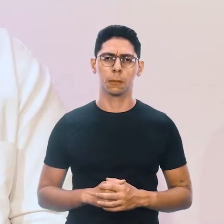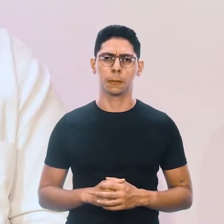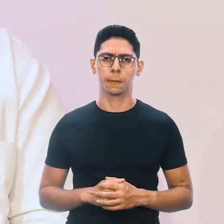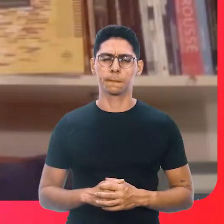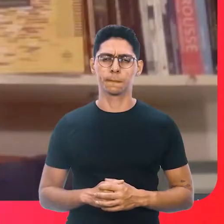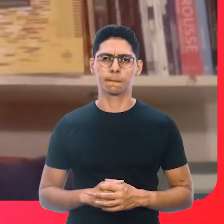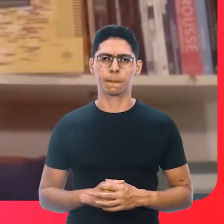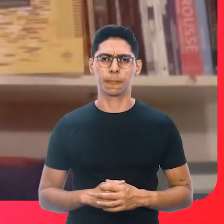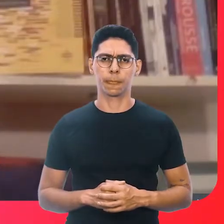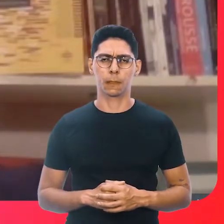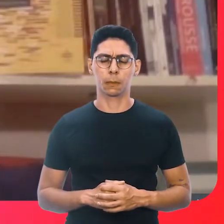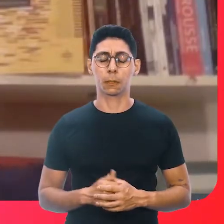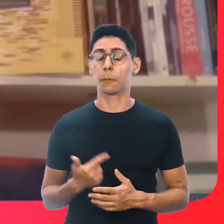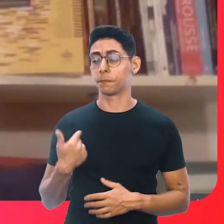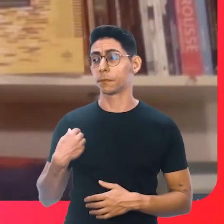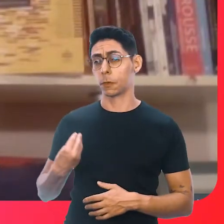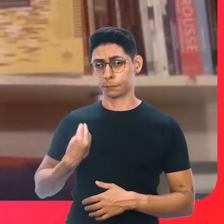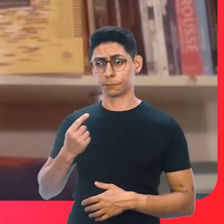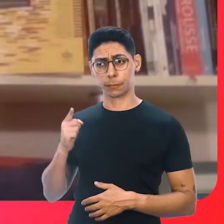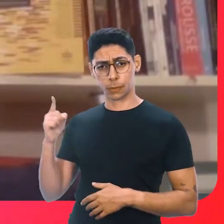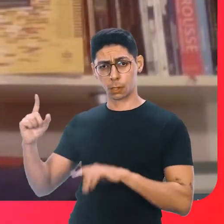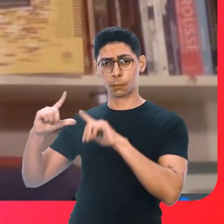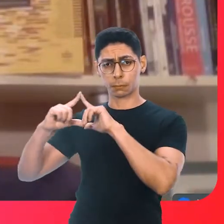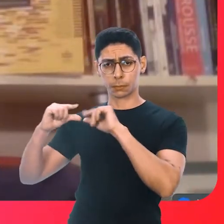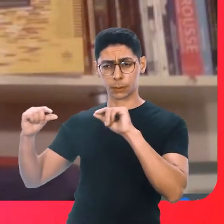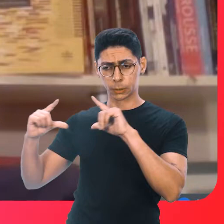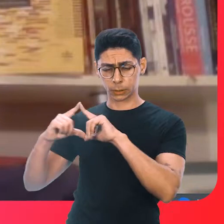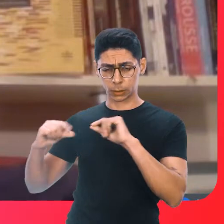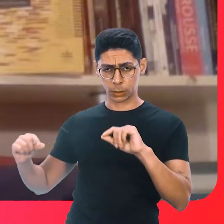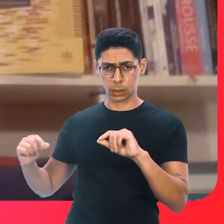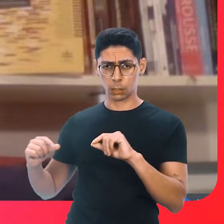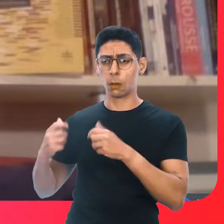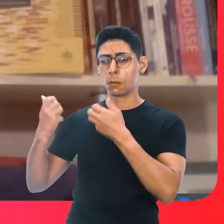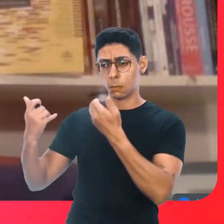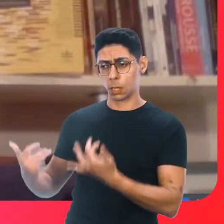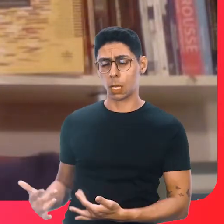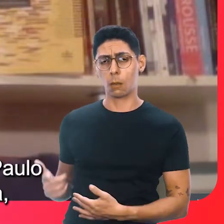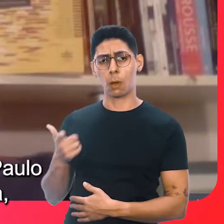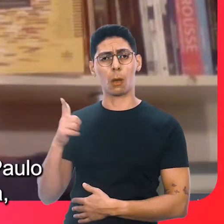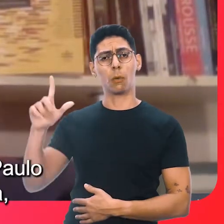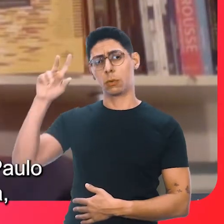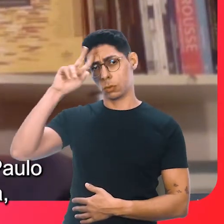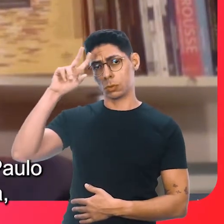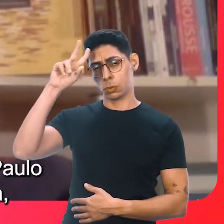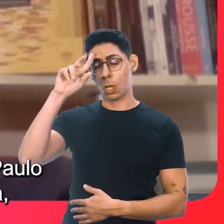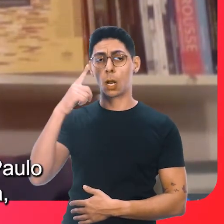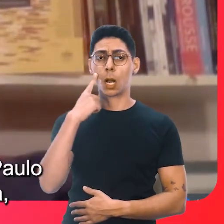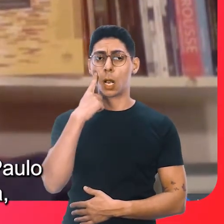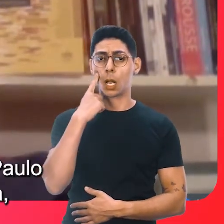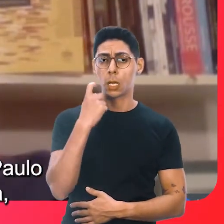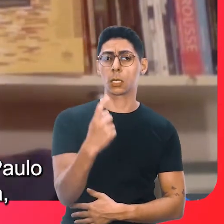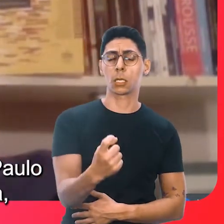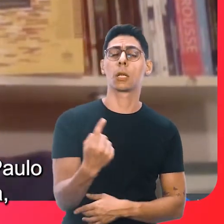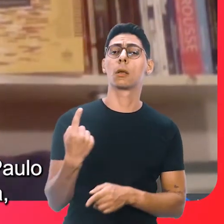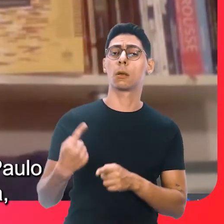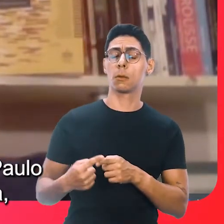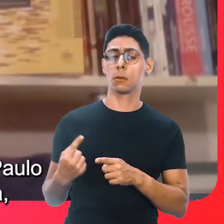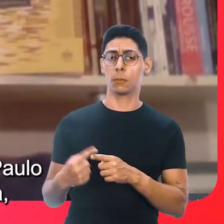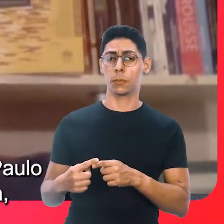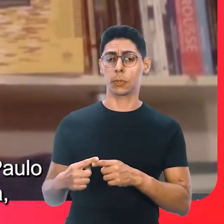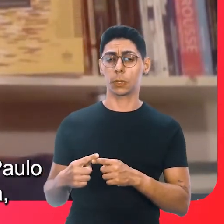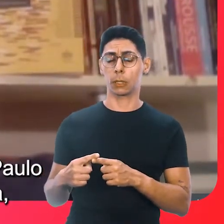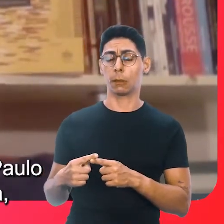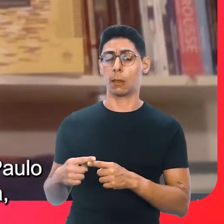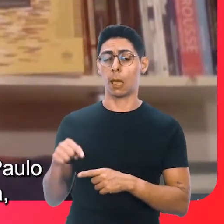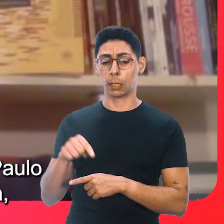Sim. Então, e eu estive lá, Antônio, e vou te contar uma outra historinha interessante, porque quando nós saímos aqui de